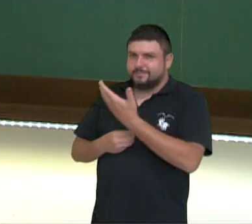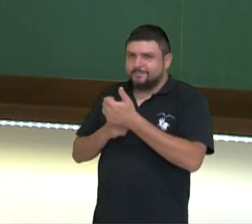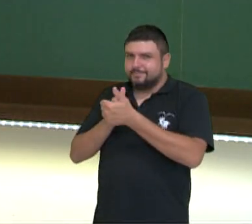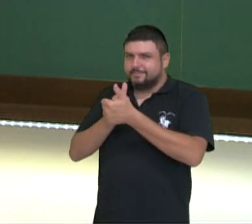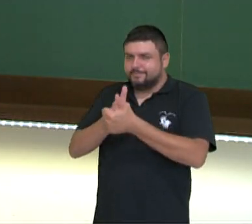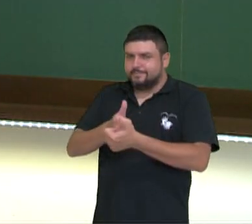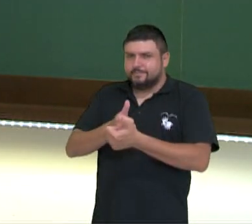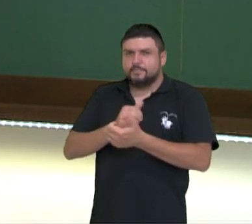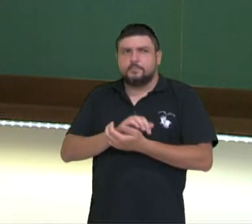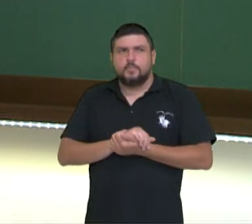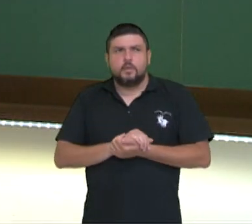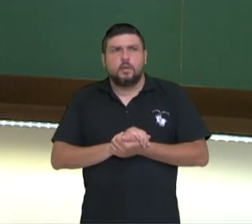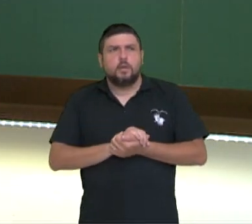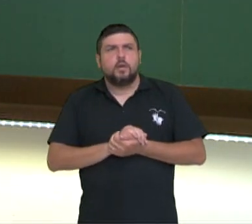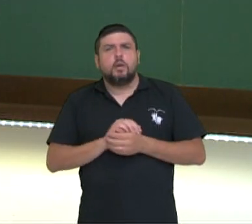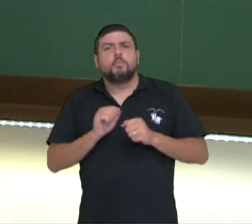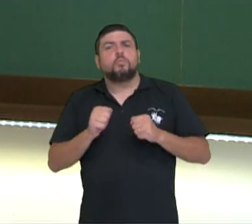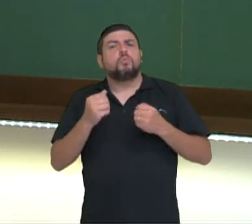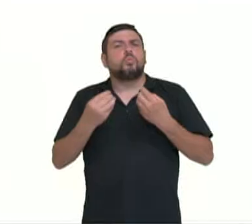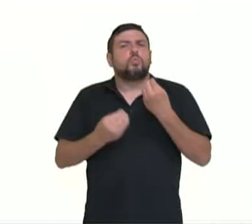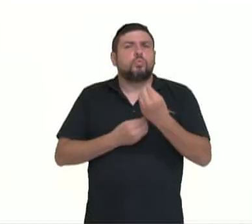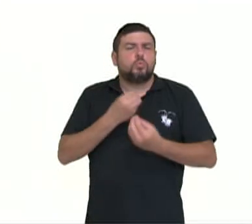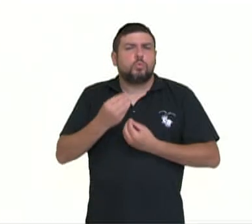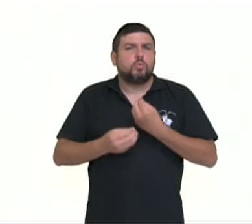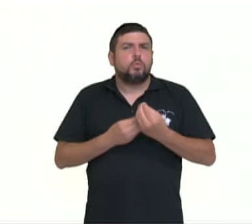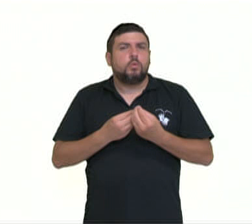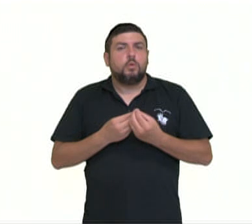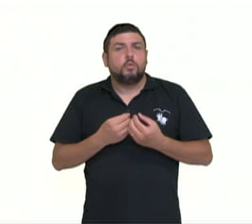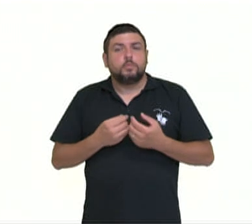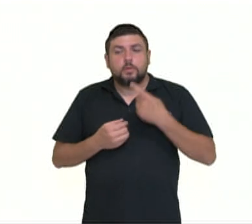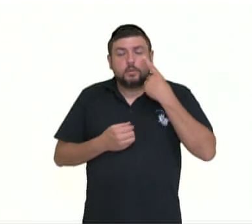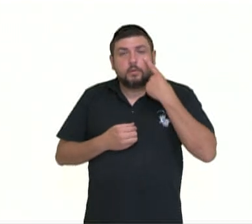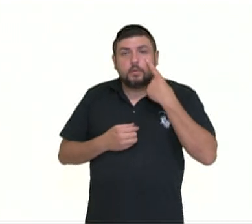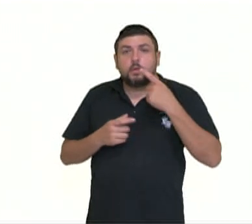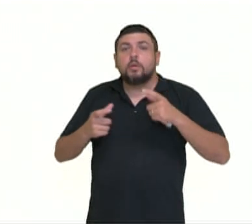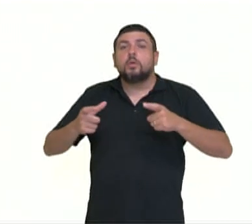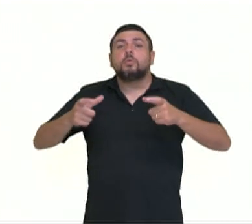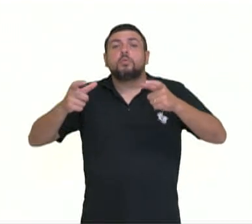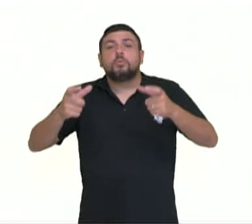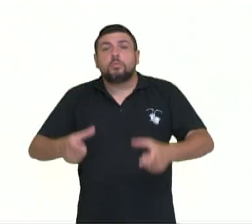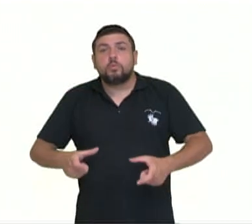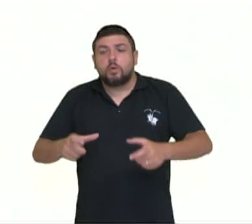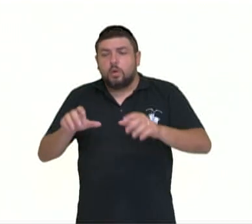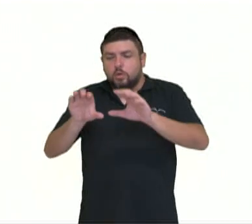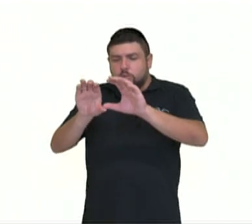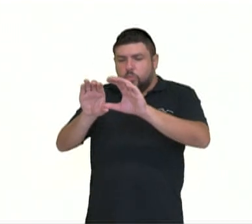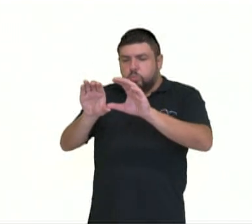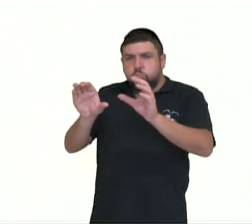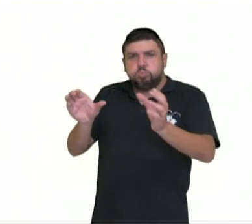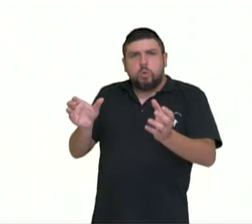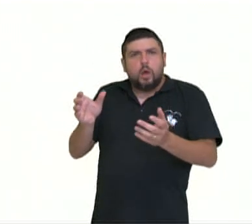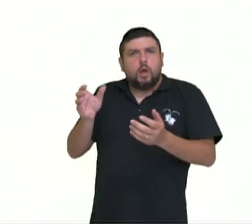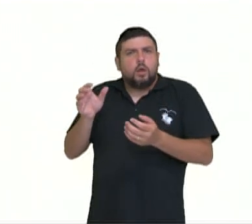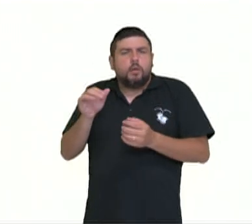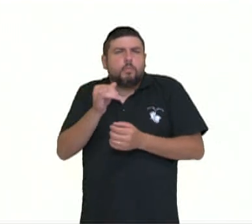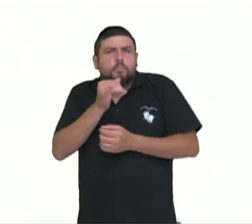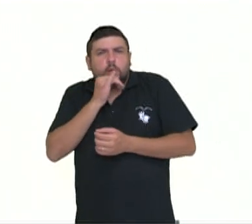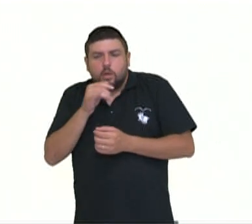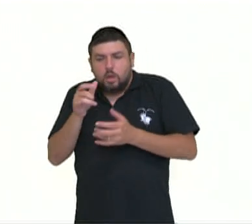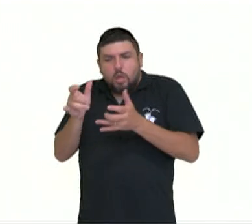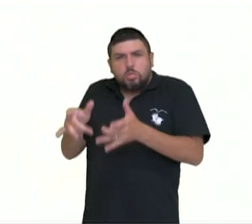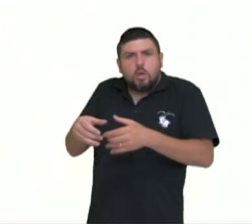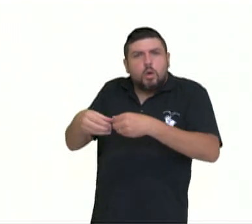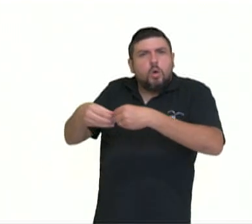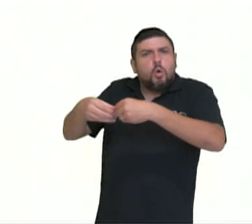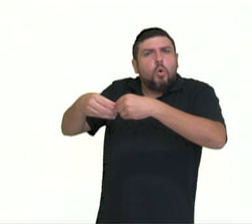posso interromper esse ciclo de vida evitando locais onde possa ocorrer a oviposição, onde possa